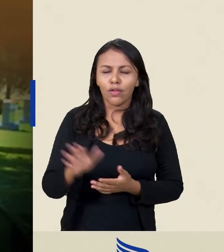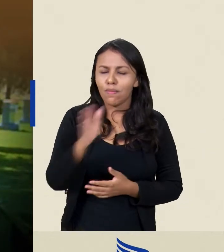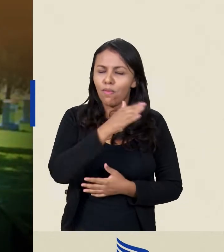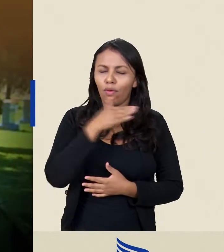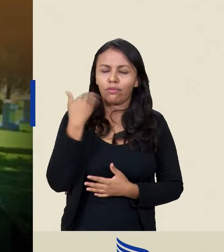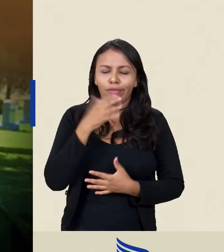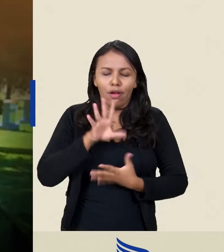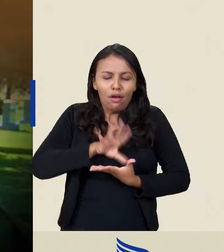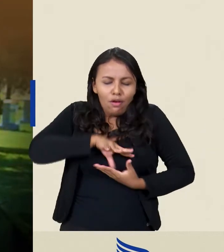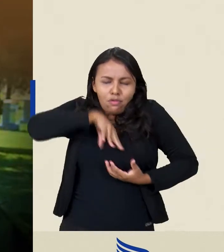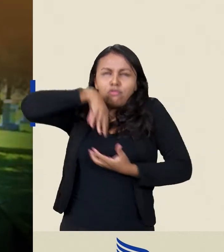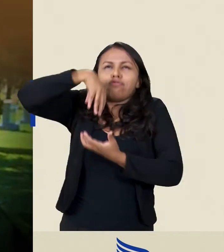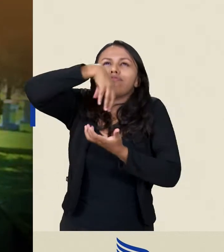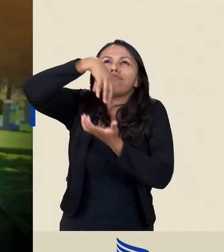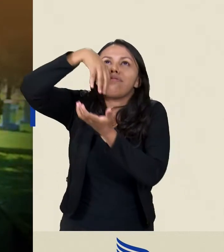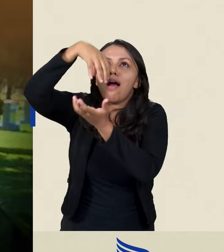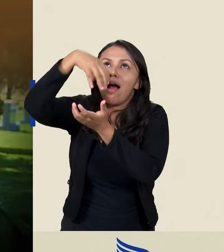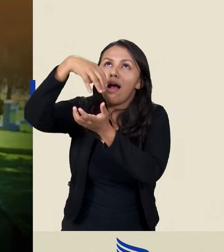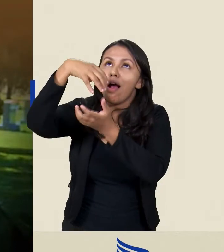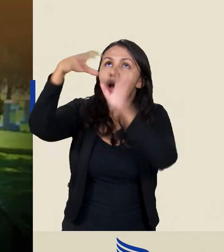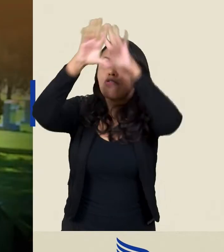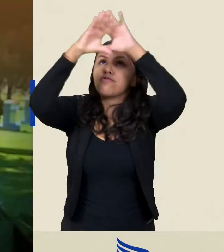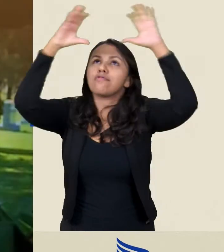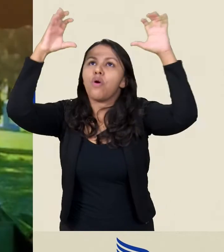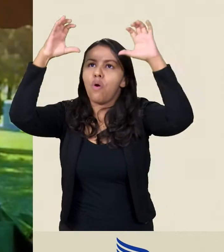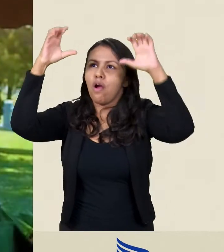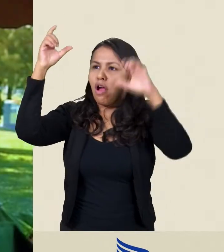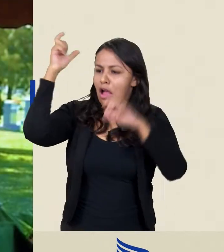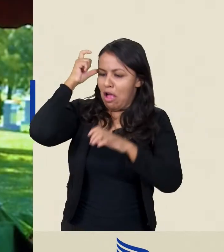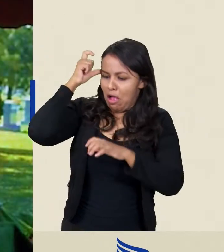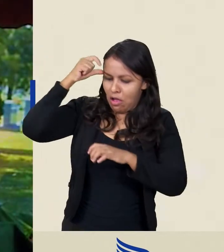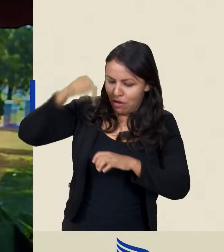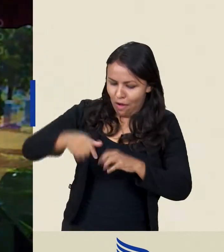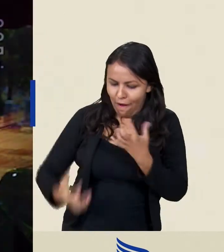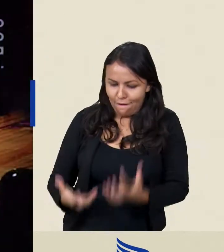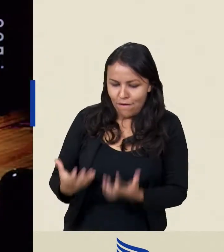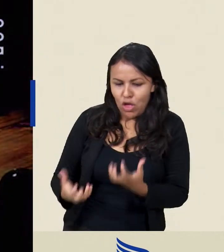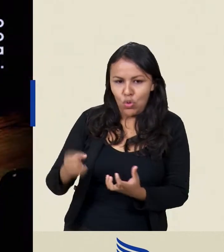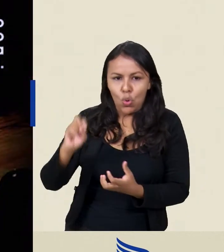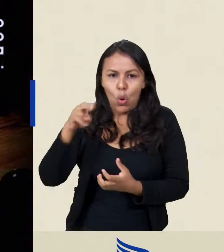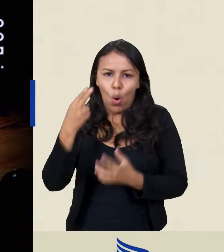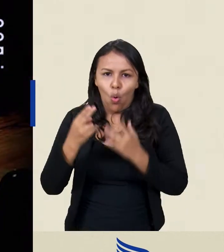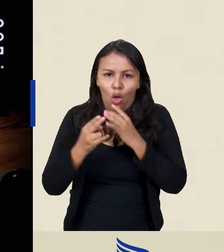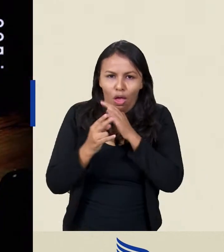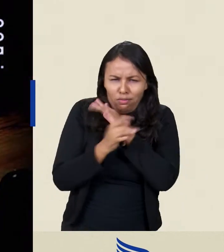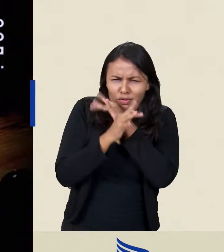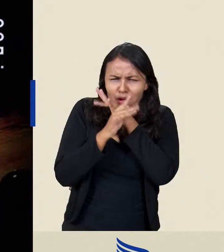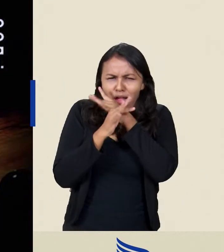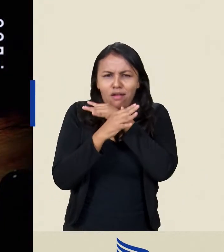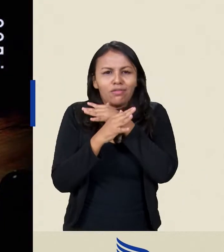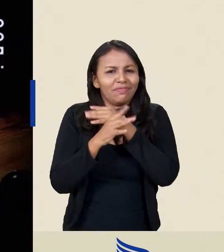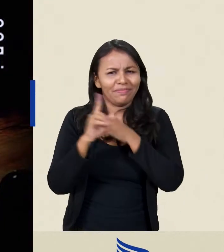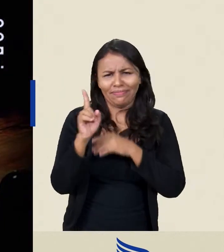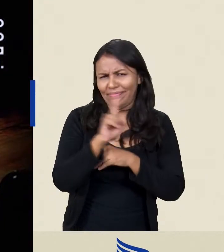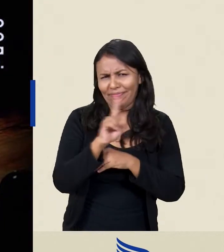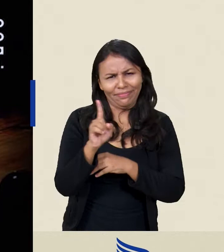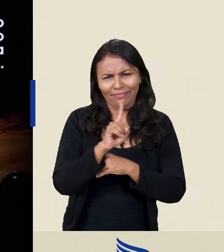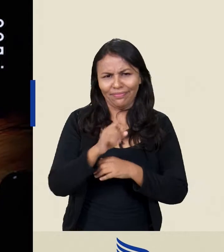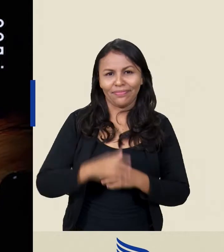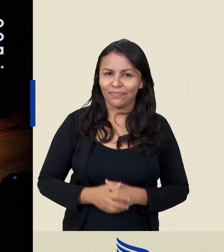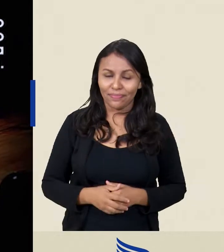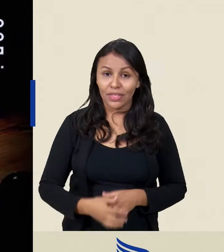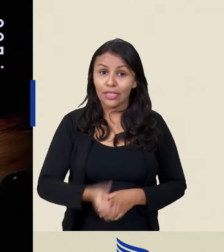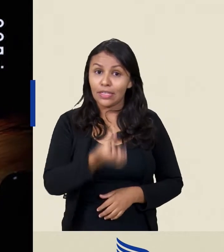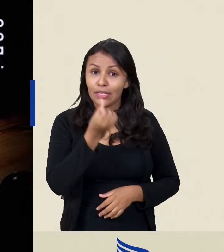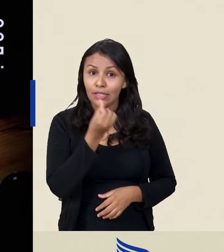céu ou ao inferno ou ao purgatório. Sexto, a doutrina que apregou a